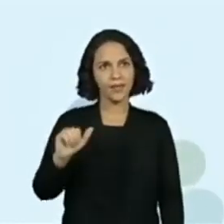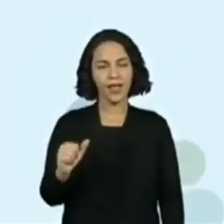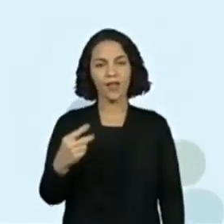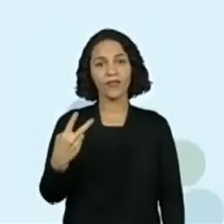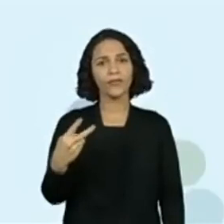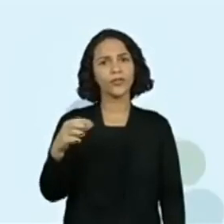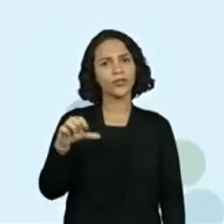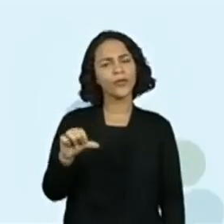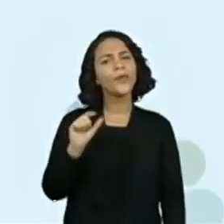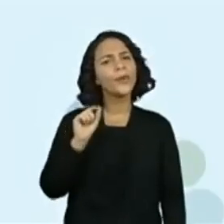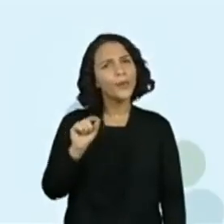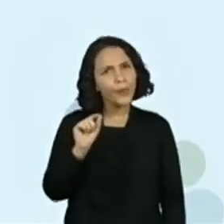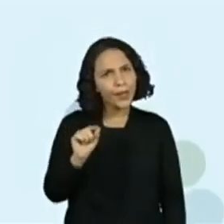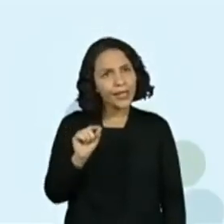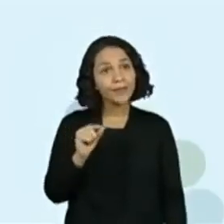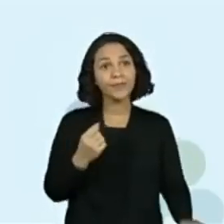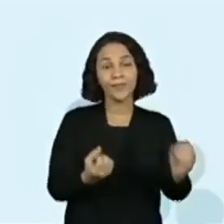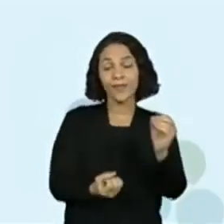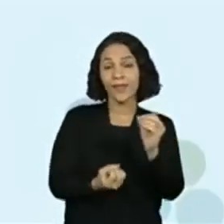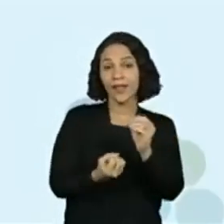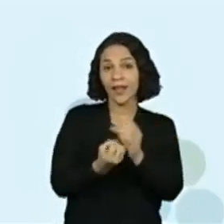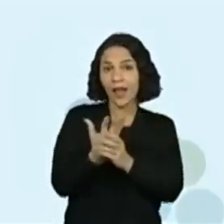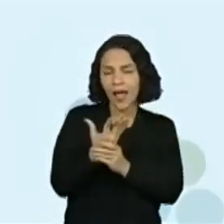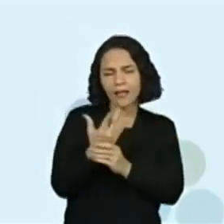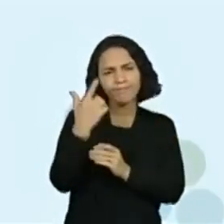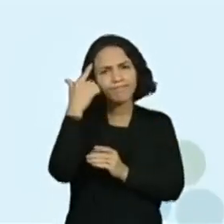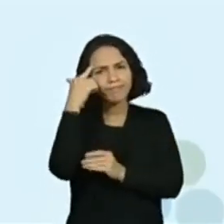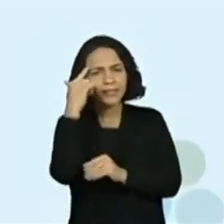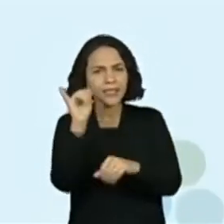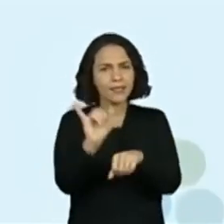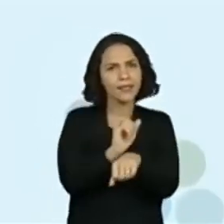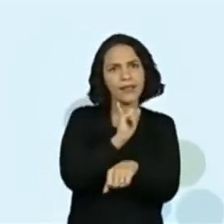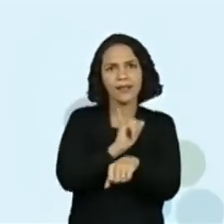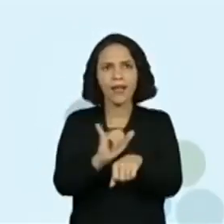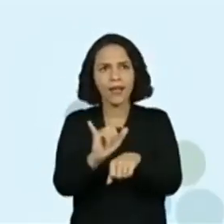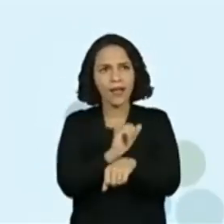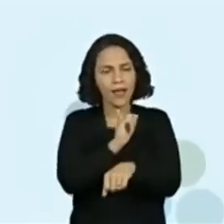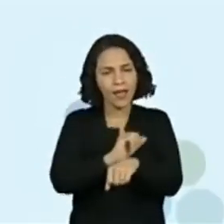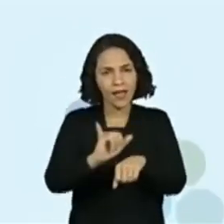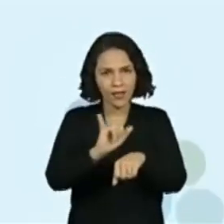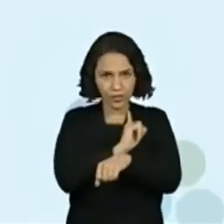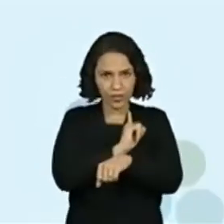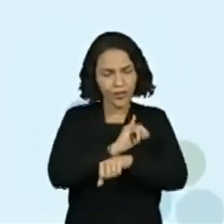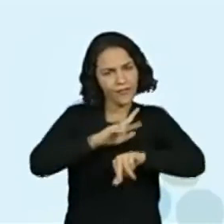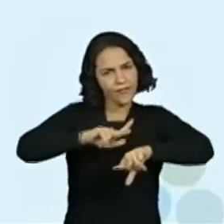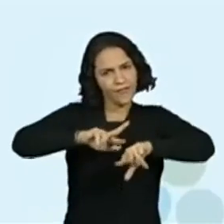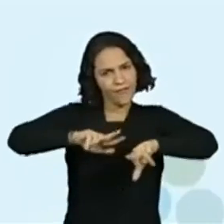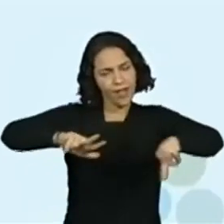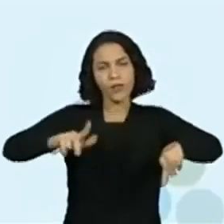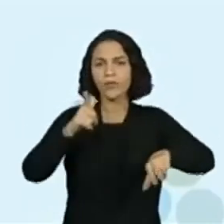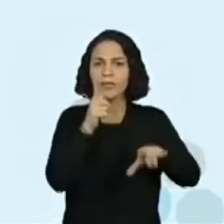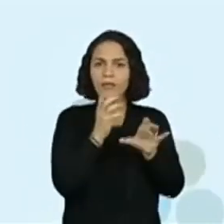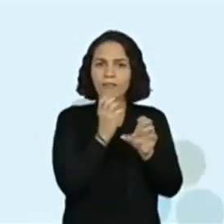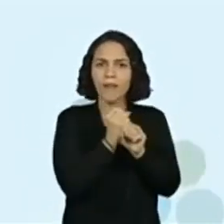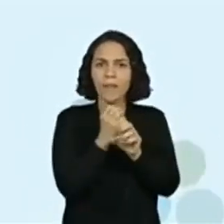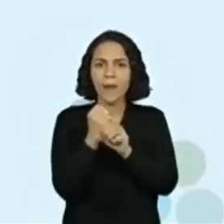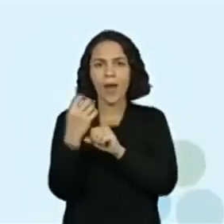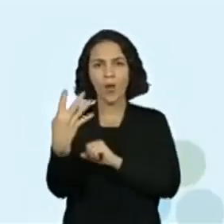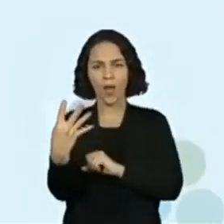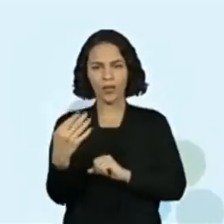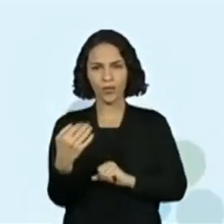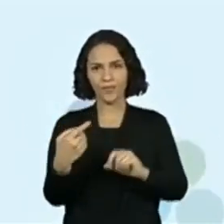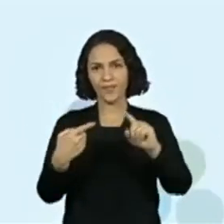EF03MA29. Construir, utilizar e desenvolver estratégias diversas para o cálculo das